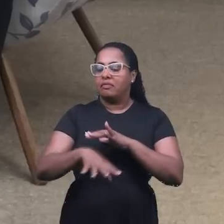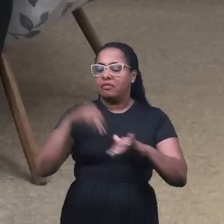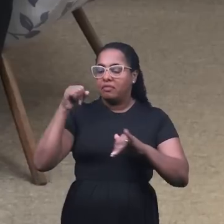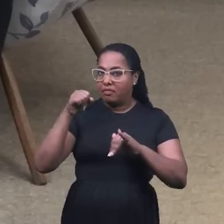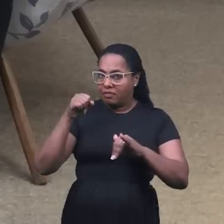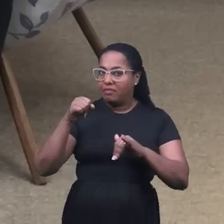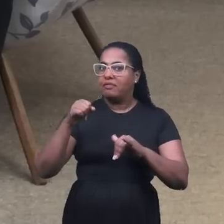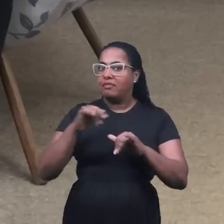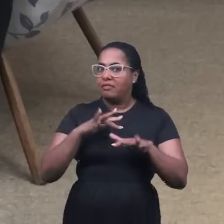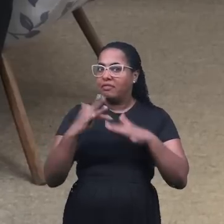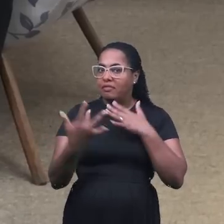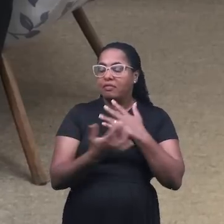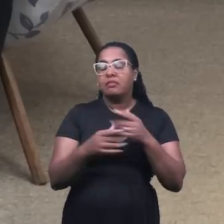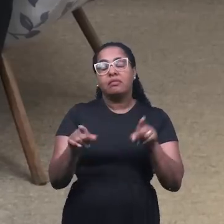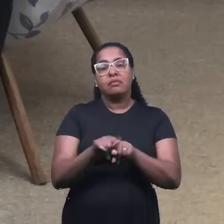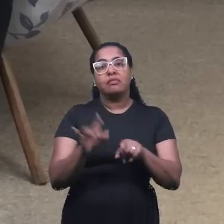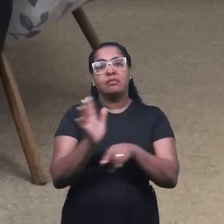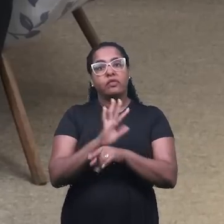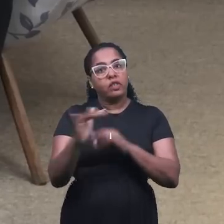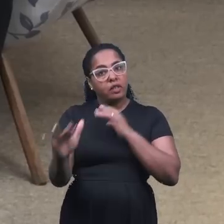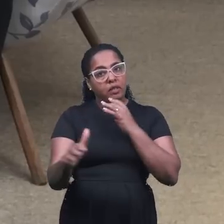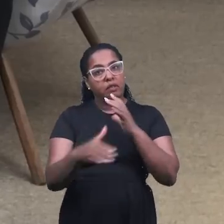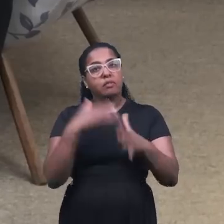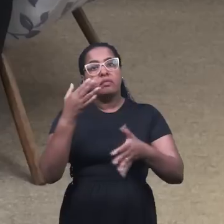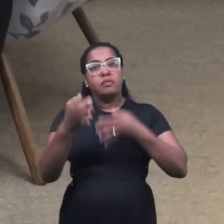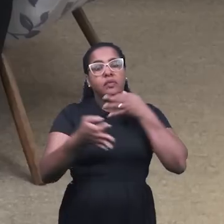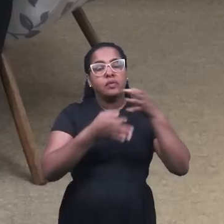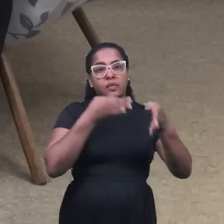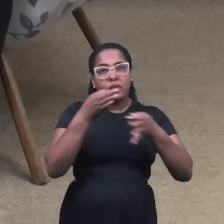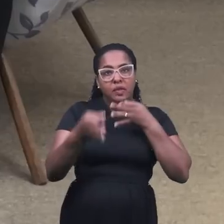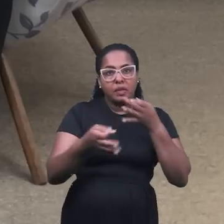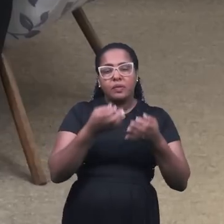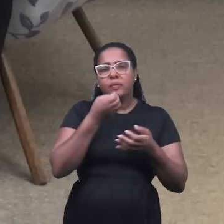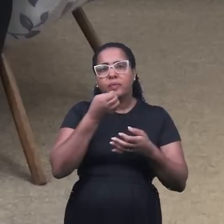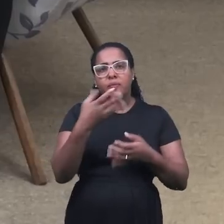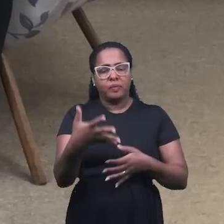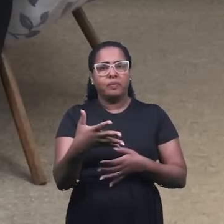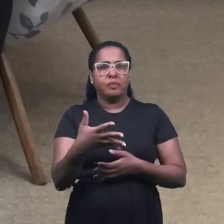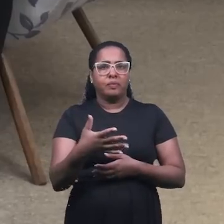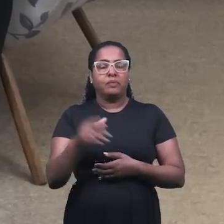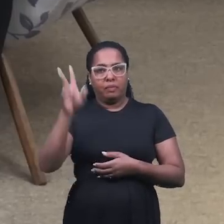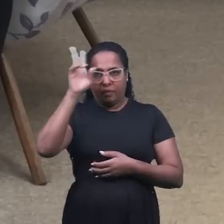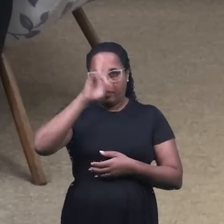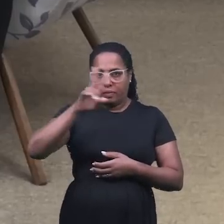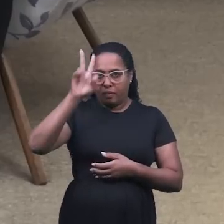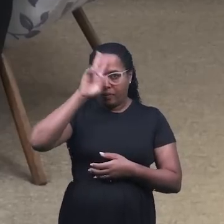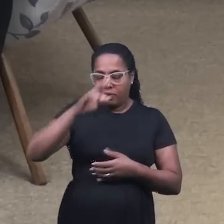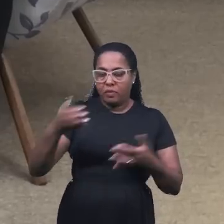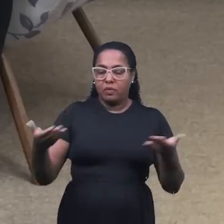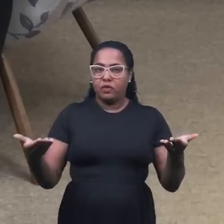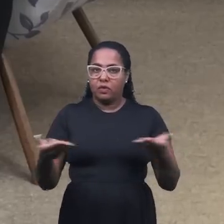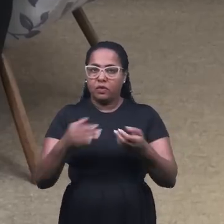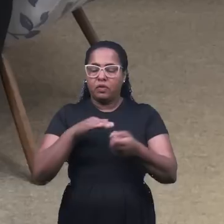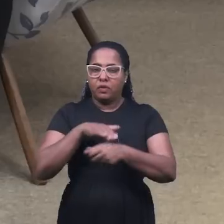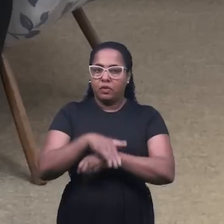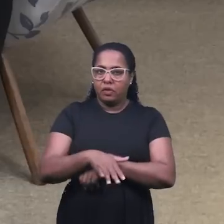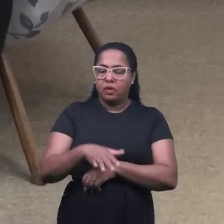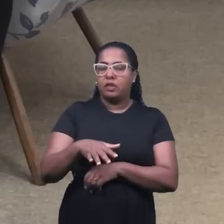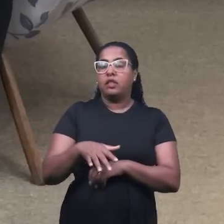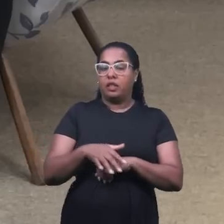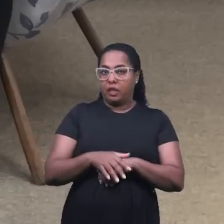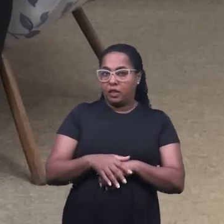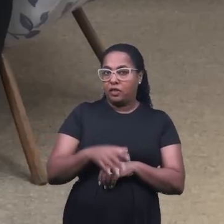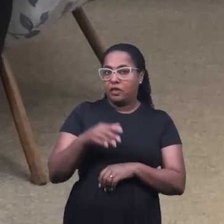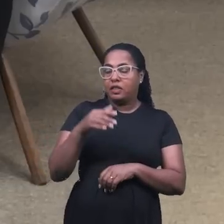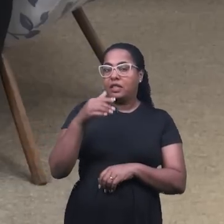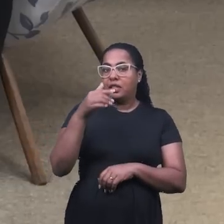nas redes sociais. Mas além dos vídeos, mande também sugestões, serão muito bem-vindas. Lembrando que hoje à noite, às